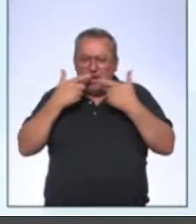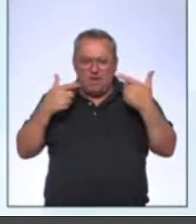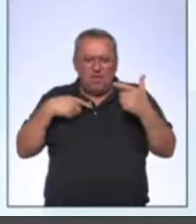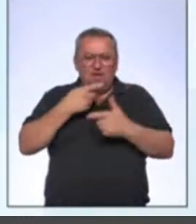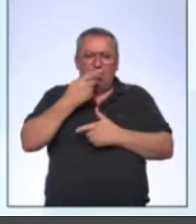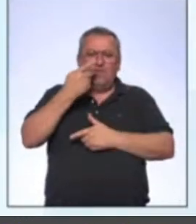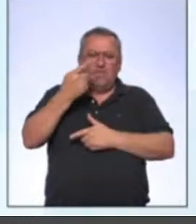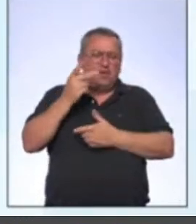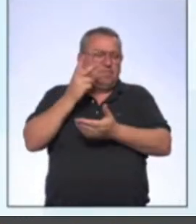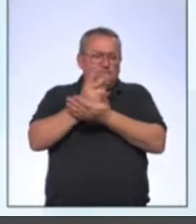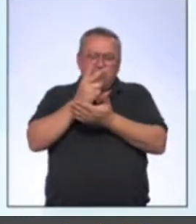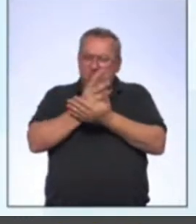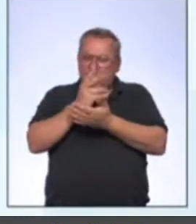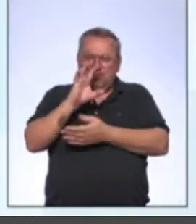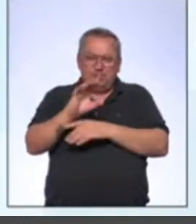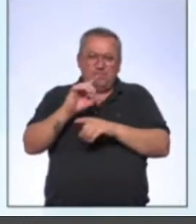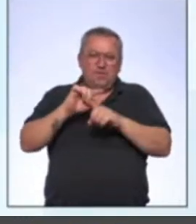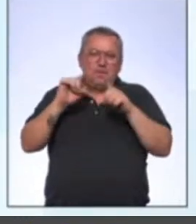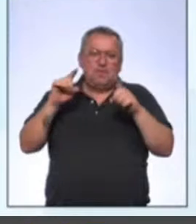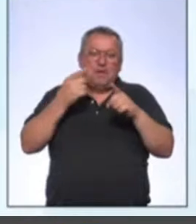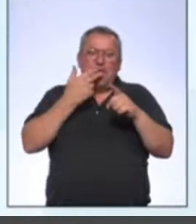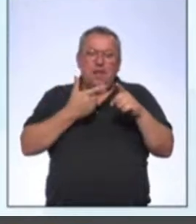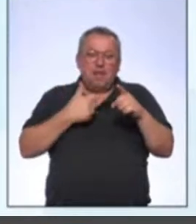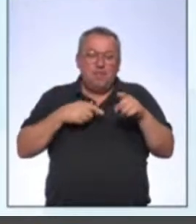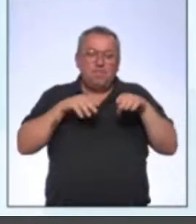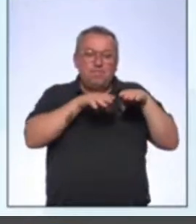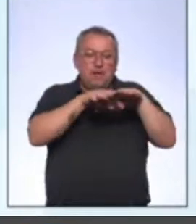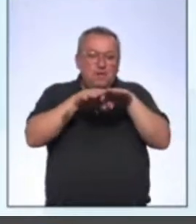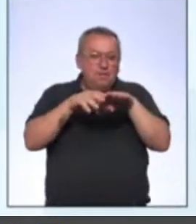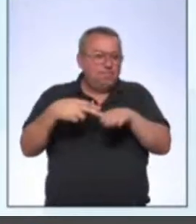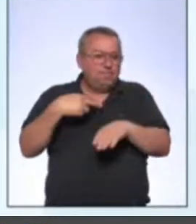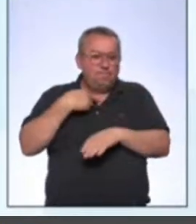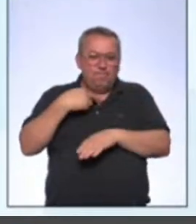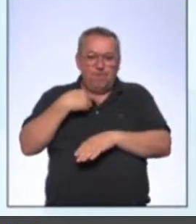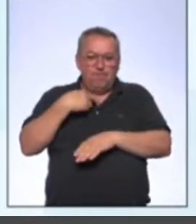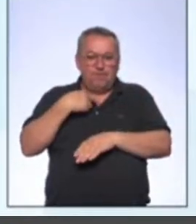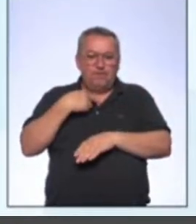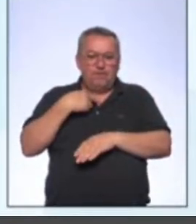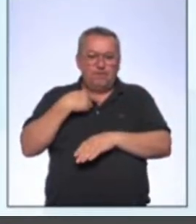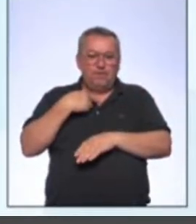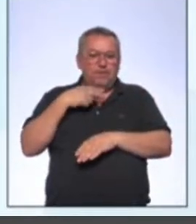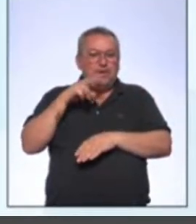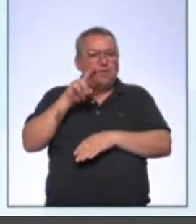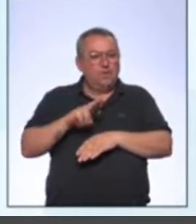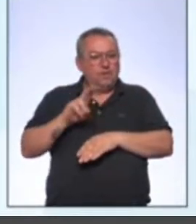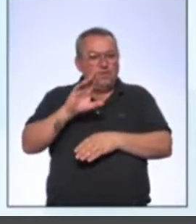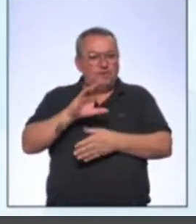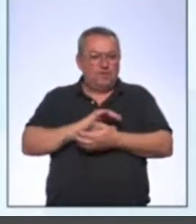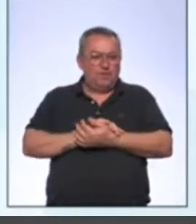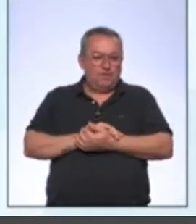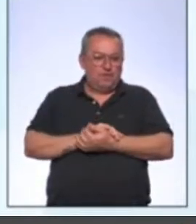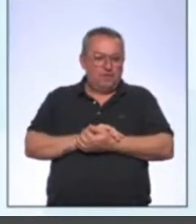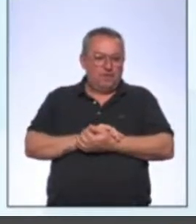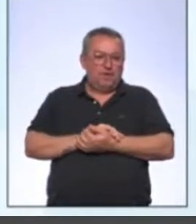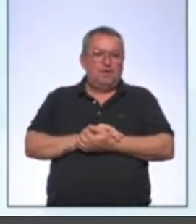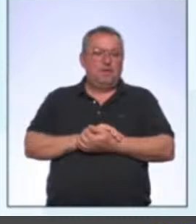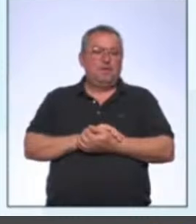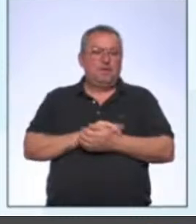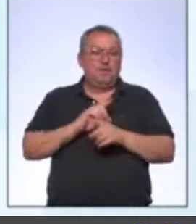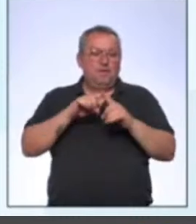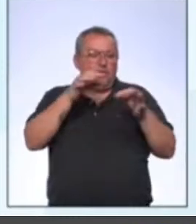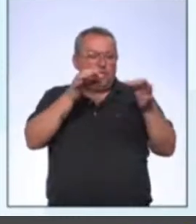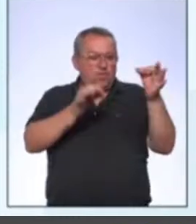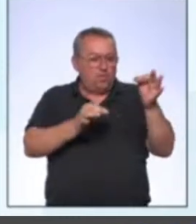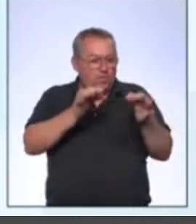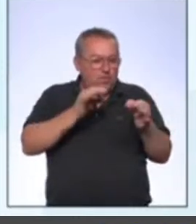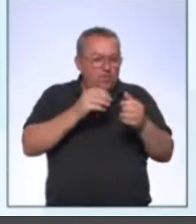forma, não é? Mas na linguagem padrão, a gente não pode estar aplicando isso. Se fosse um texto para um juiz, um texto